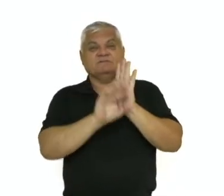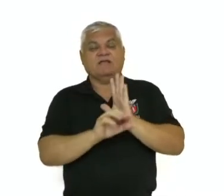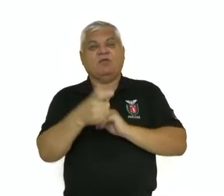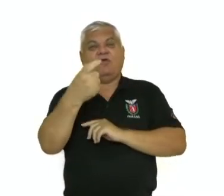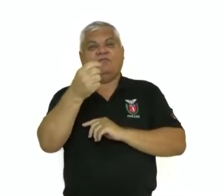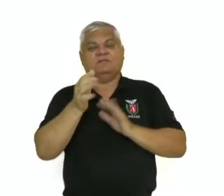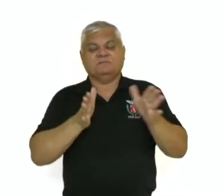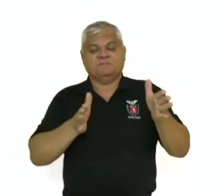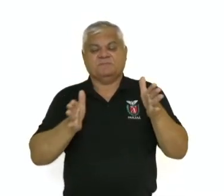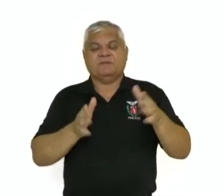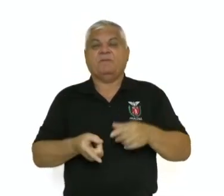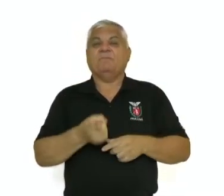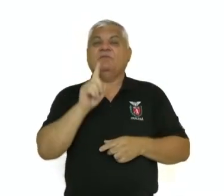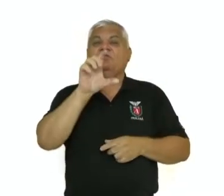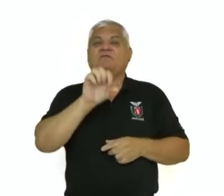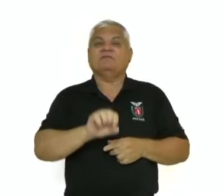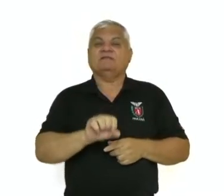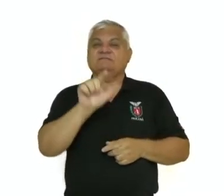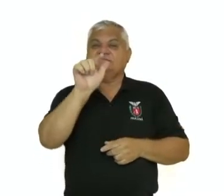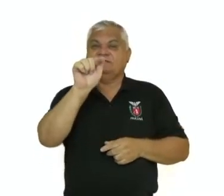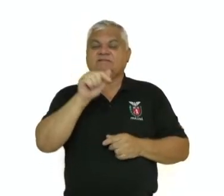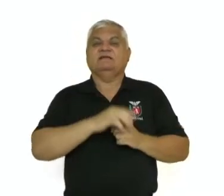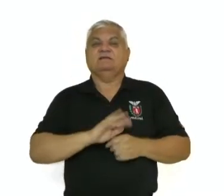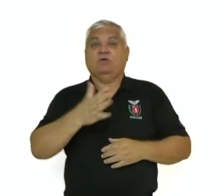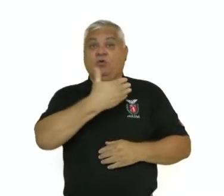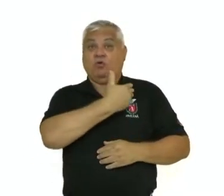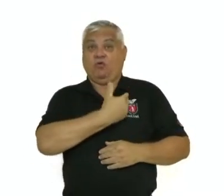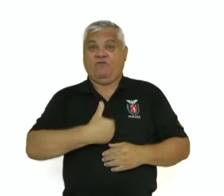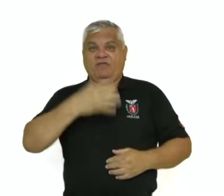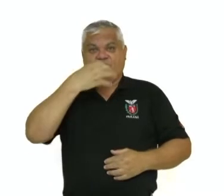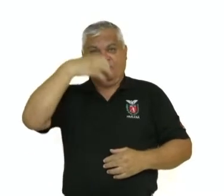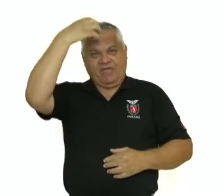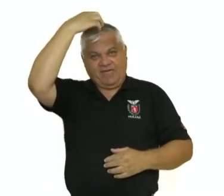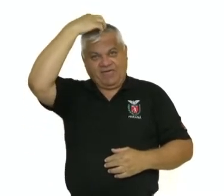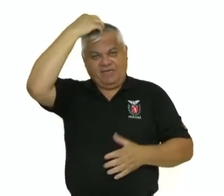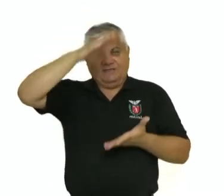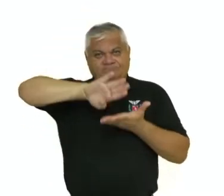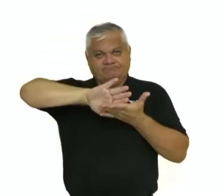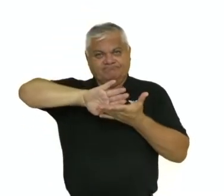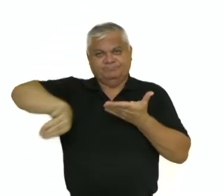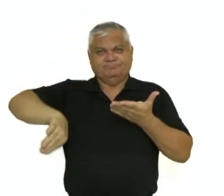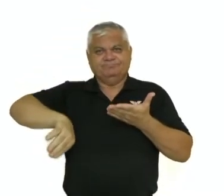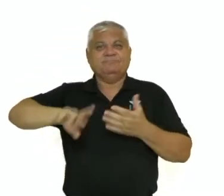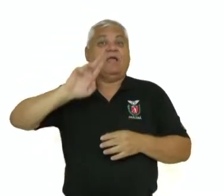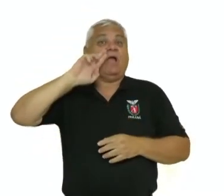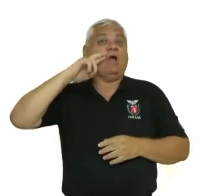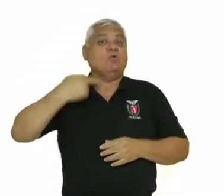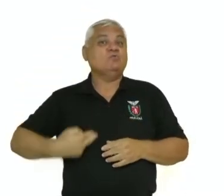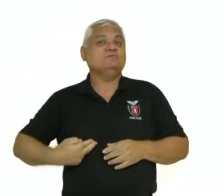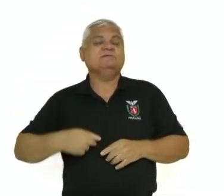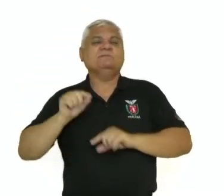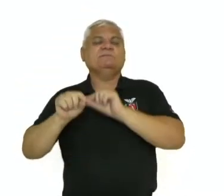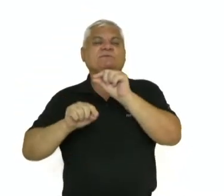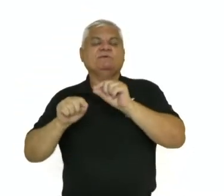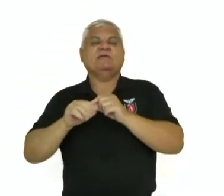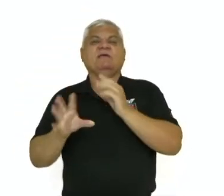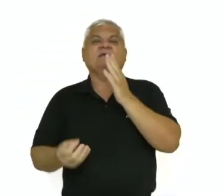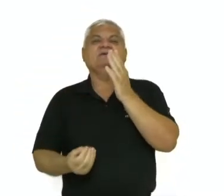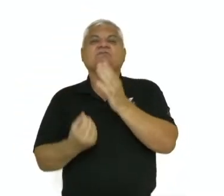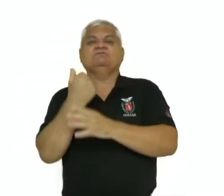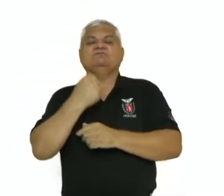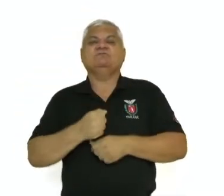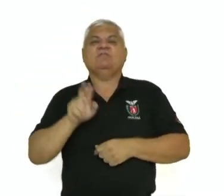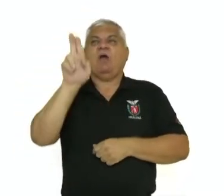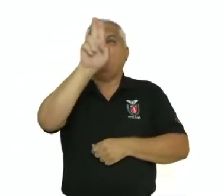precisamente em 1917, quando o governo monarquista foi derrubado pela Revolução Russa, dando origem à União das